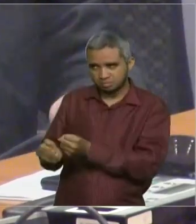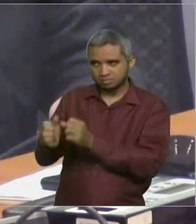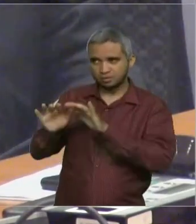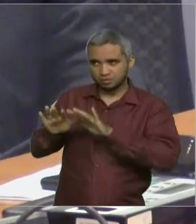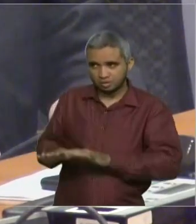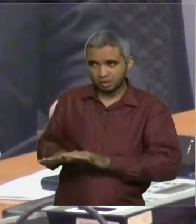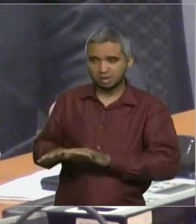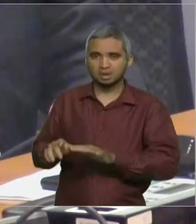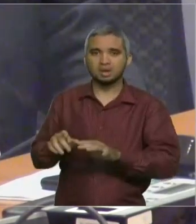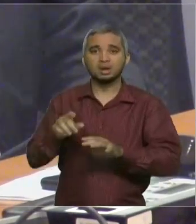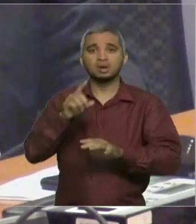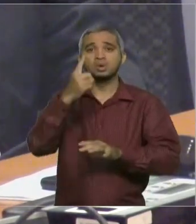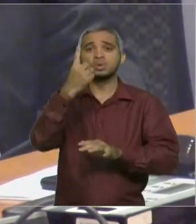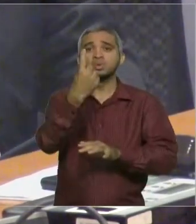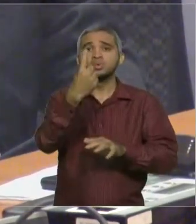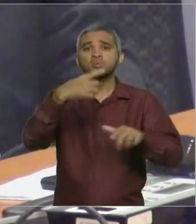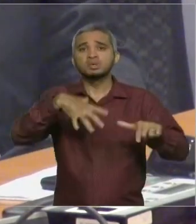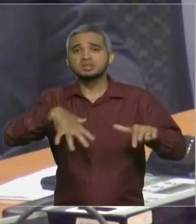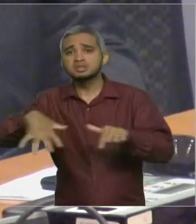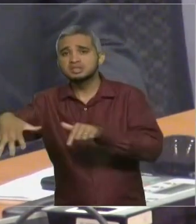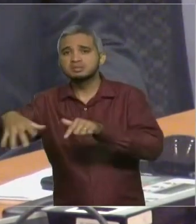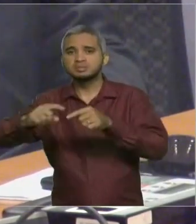acidente. E